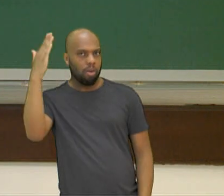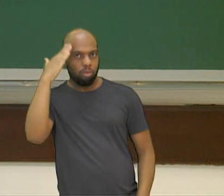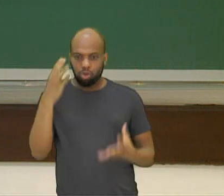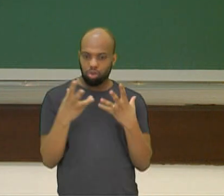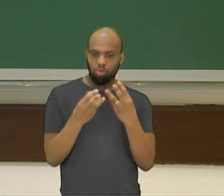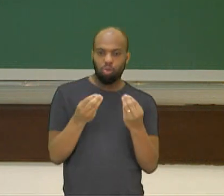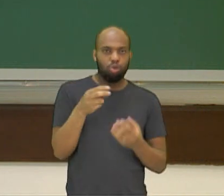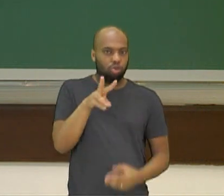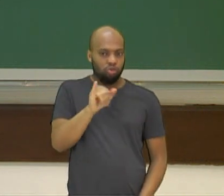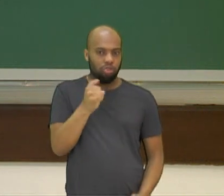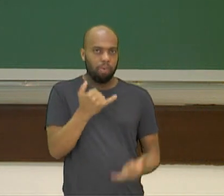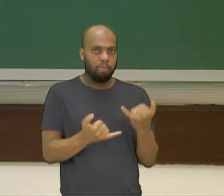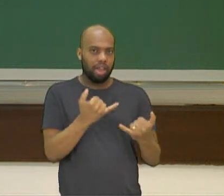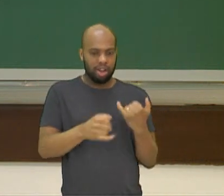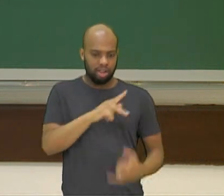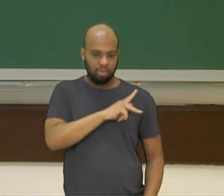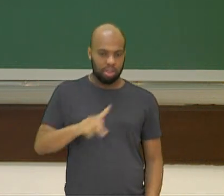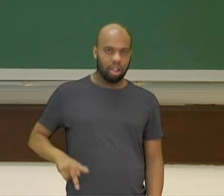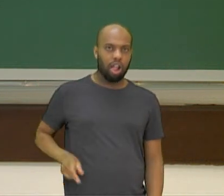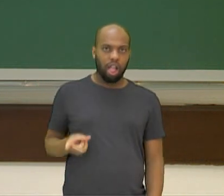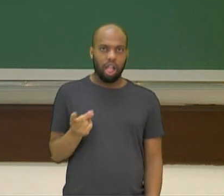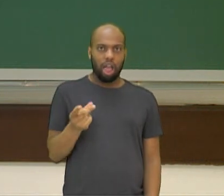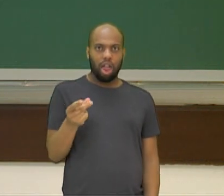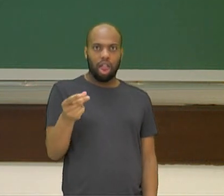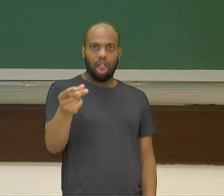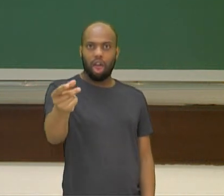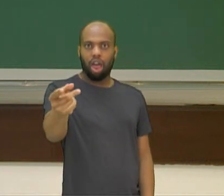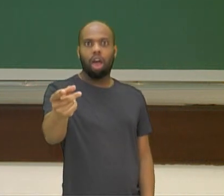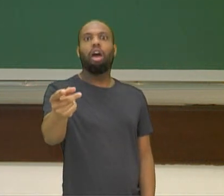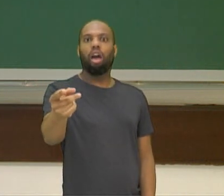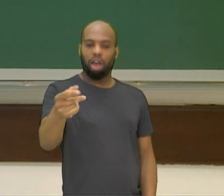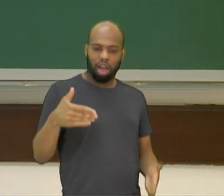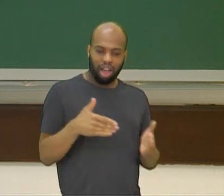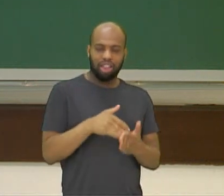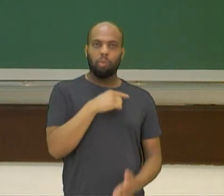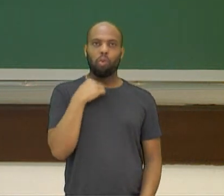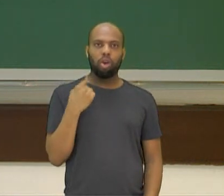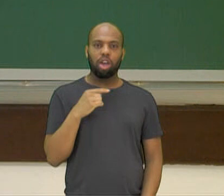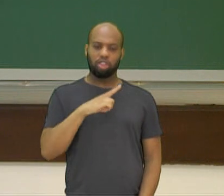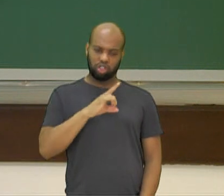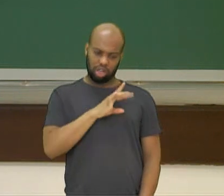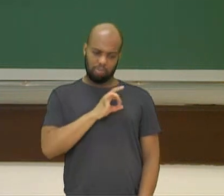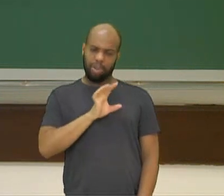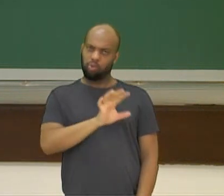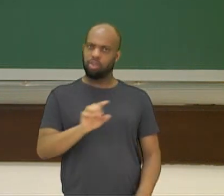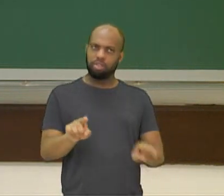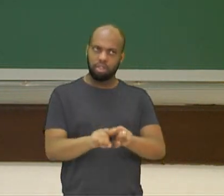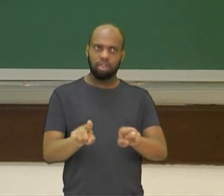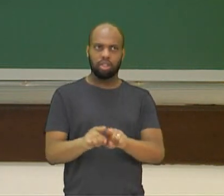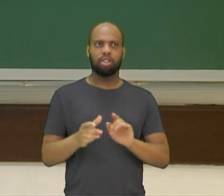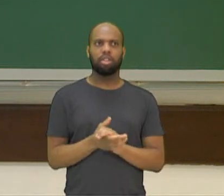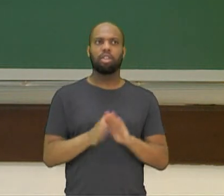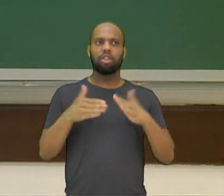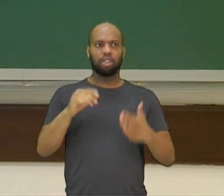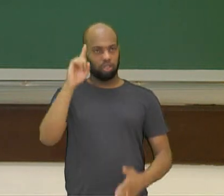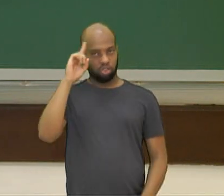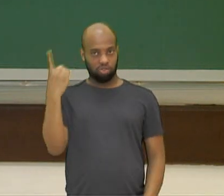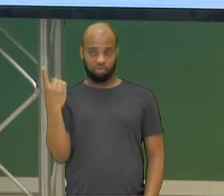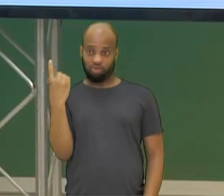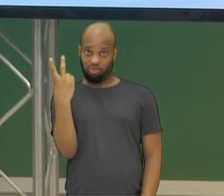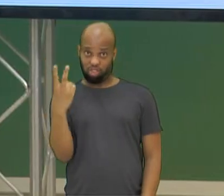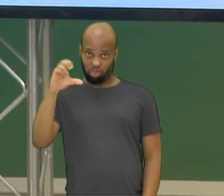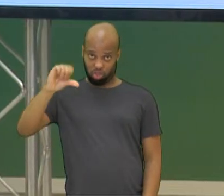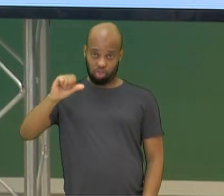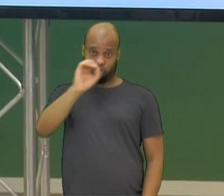pouco ele vai se tornar presidente perpétuo ou vitalício, que é até a morte. Então, eles tinham medo de tudo isso, tá? Então, no dia 29